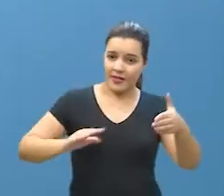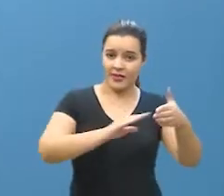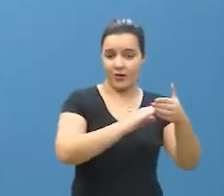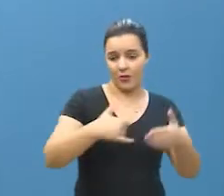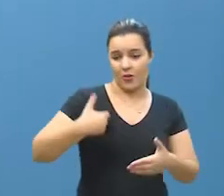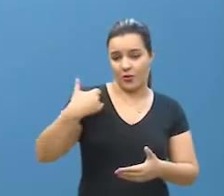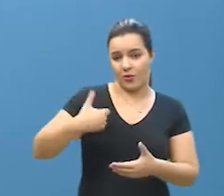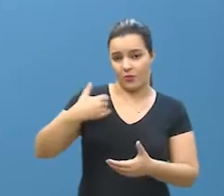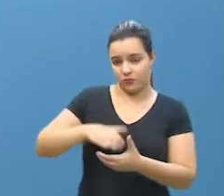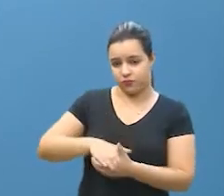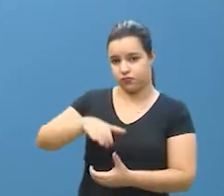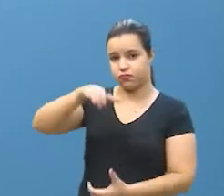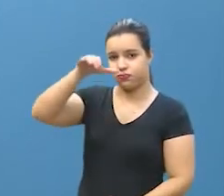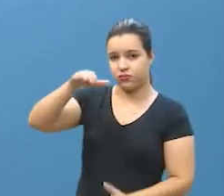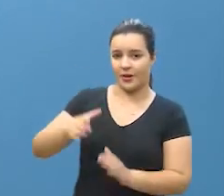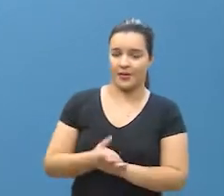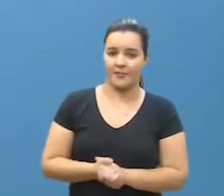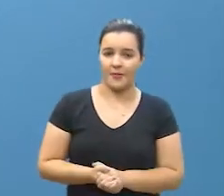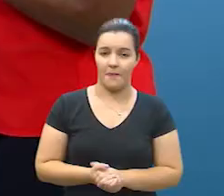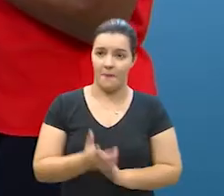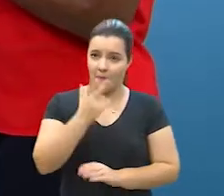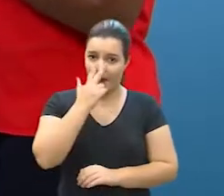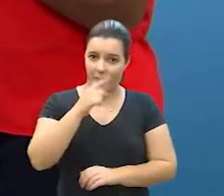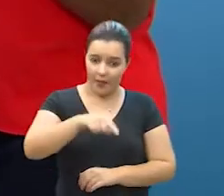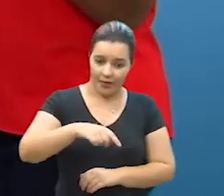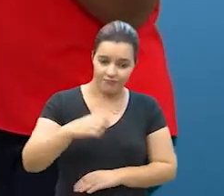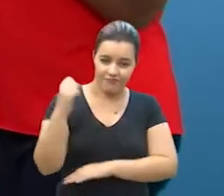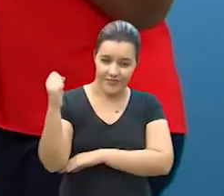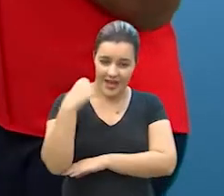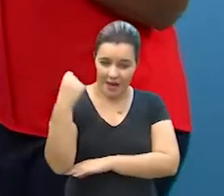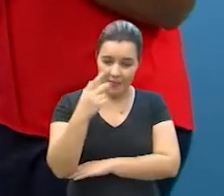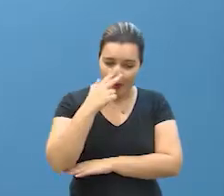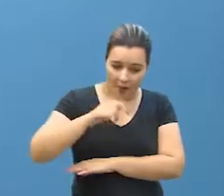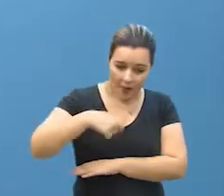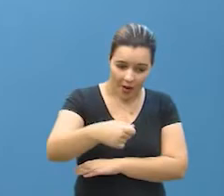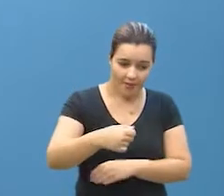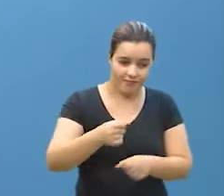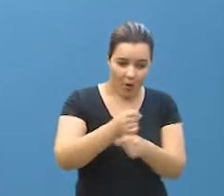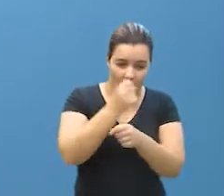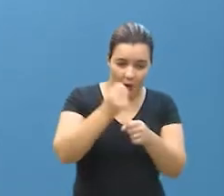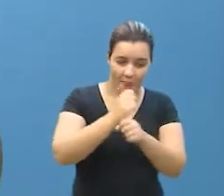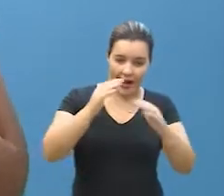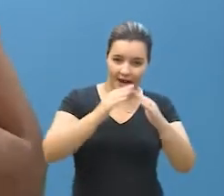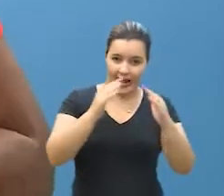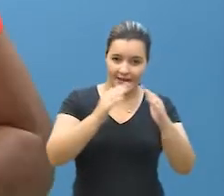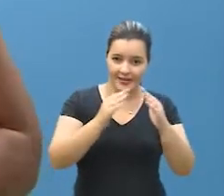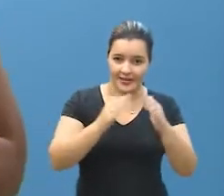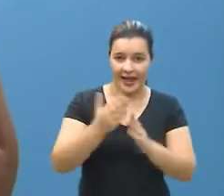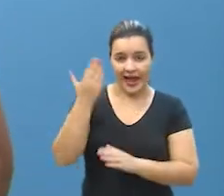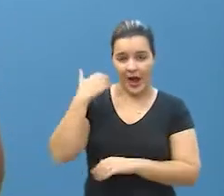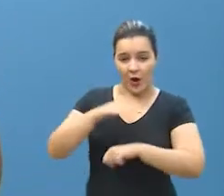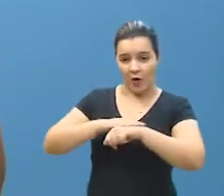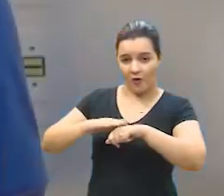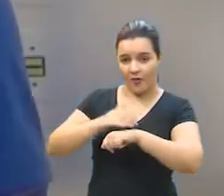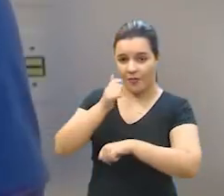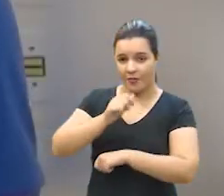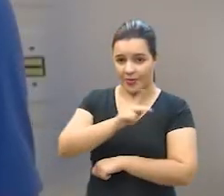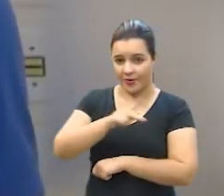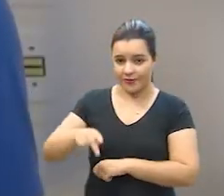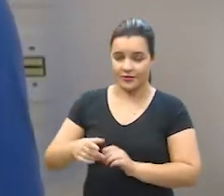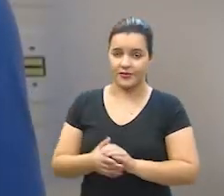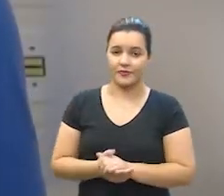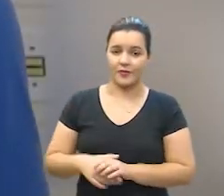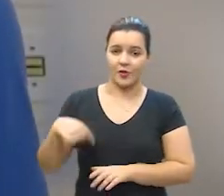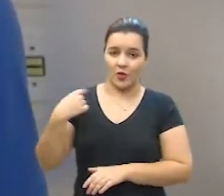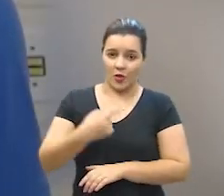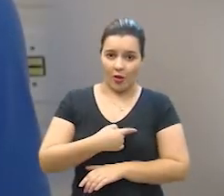uma reprodução de uma casa mesmo. Inclusive, Edilamar, eu conversei com uma professora na época. Vamos ouvir o que ela disse. Nós trabalhamos